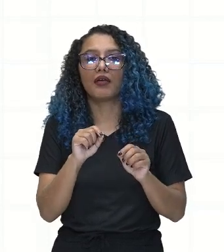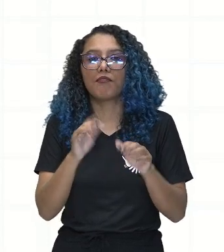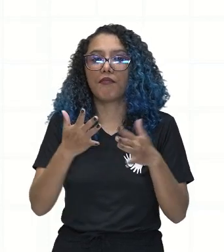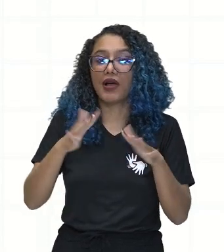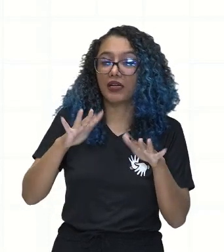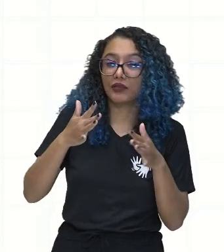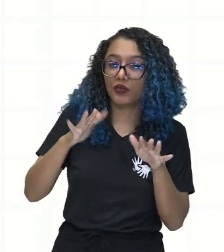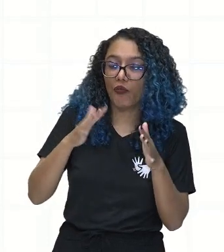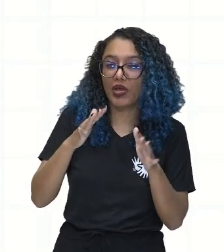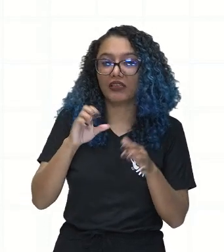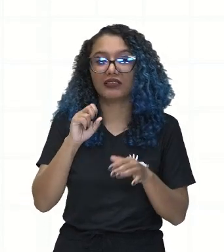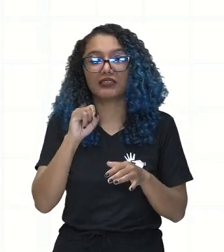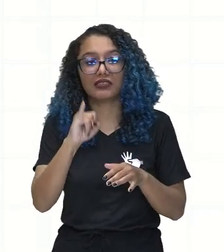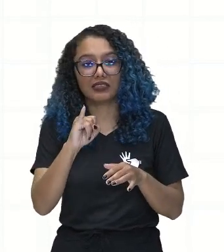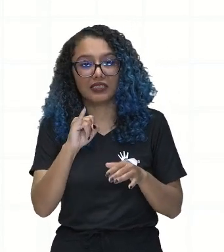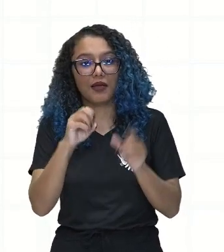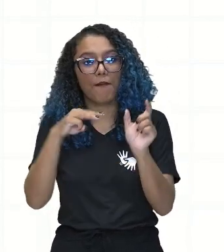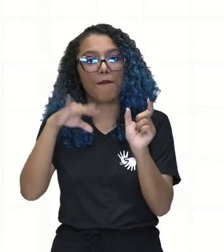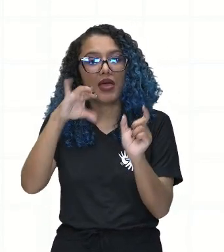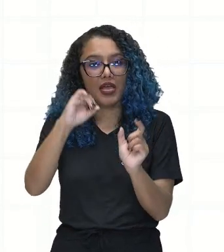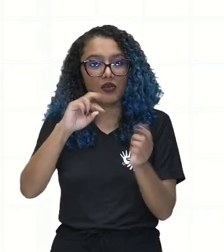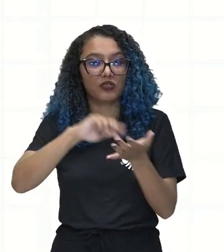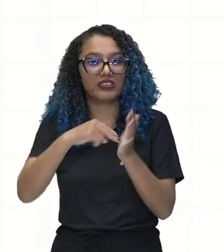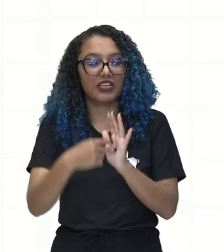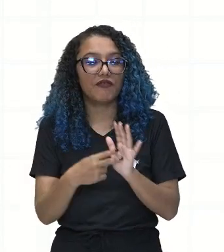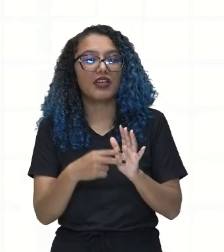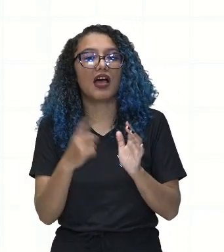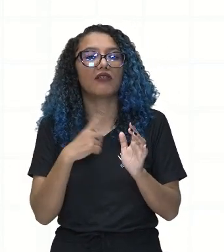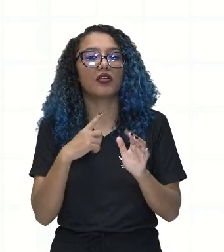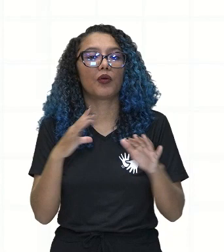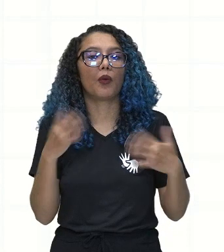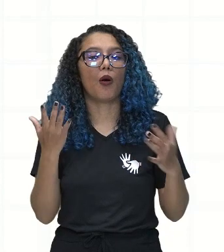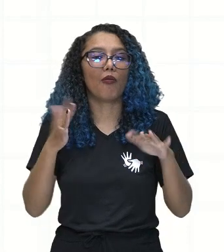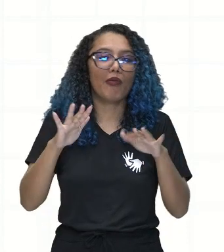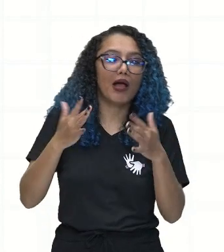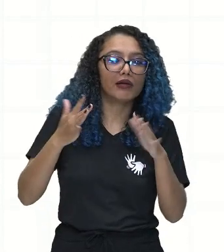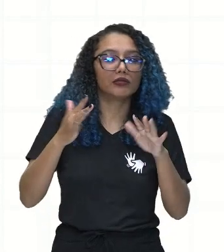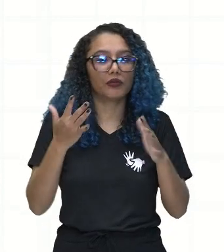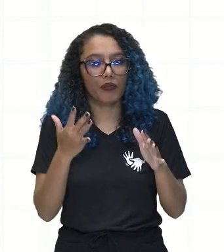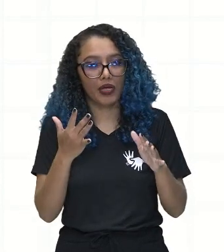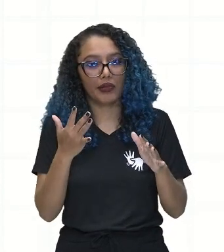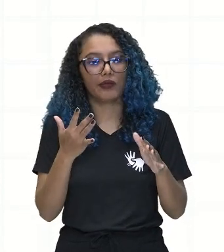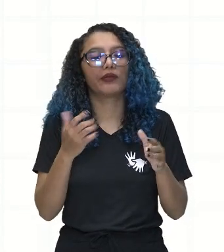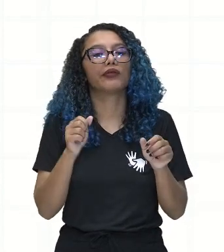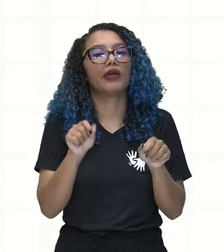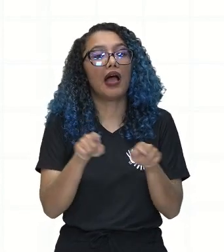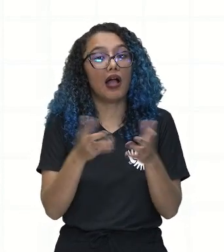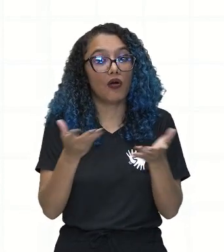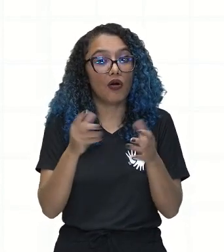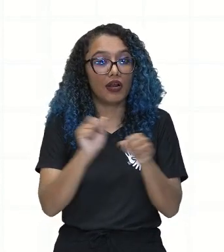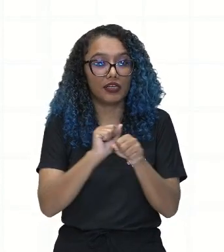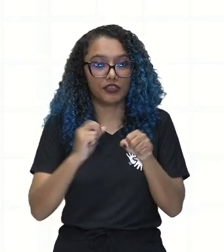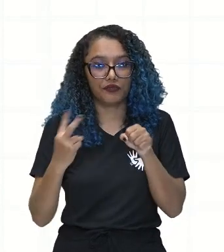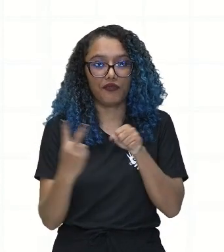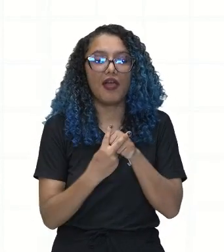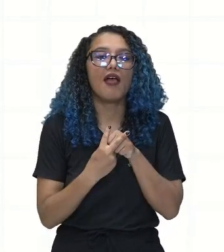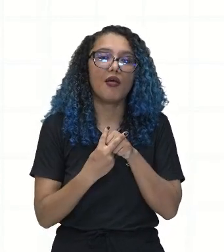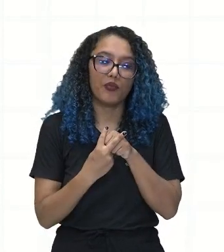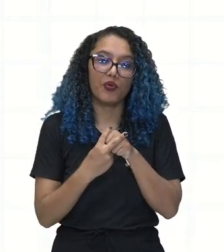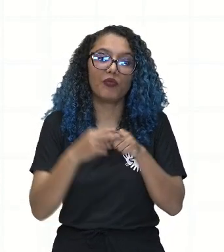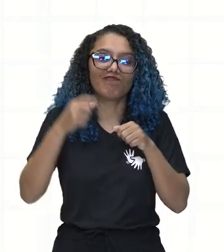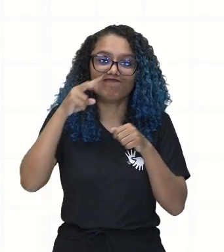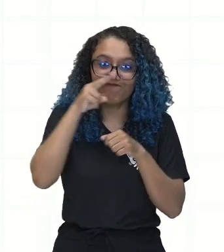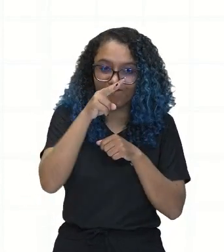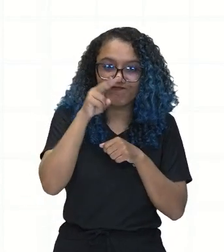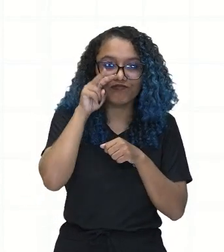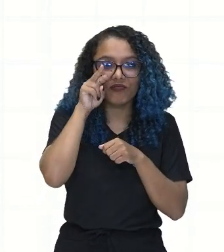Tiver essa ideia aí de mais ou menos, ele vai ser advérbio de intensidade, notaram? Se é advérbio,